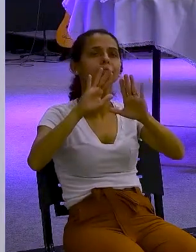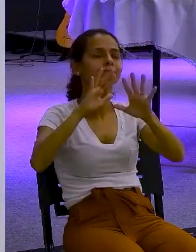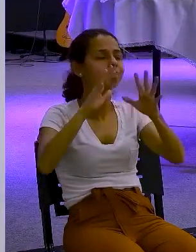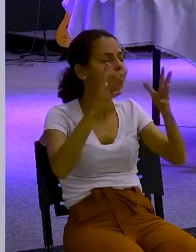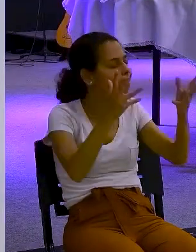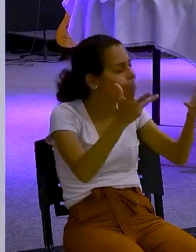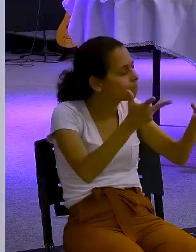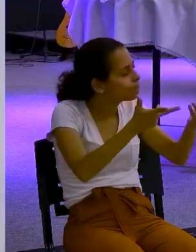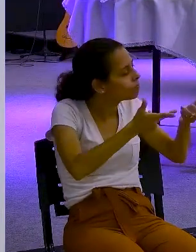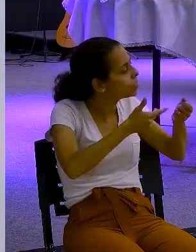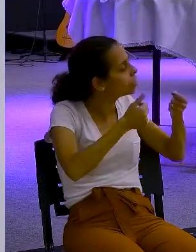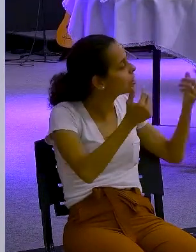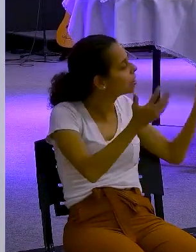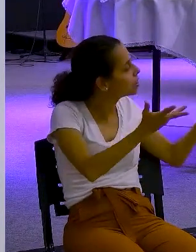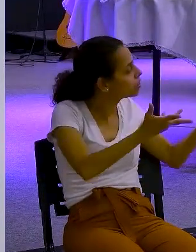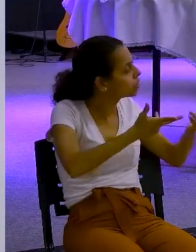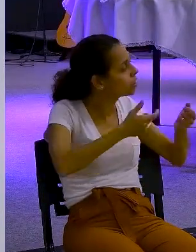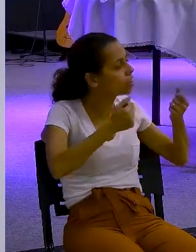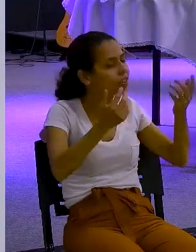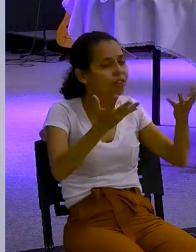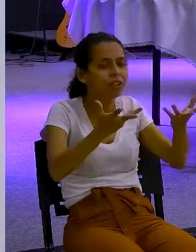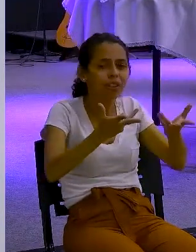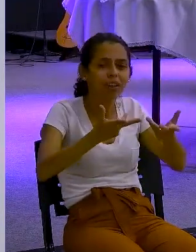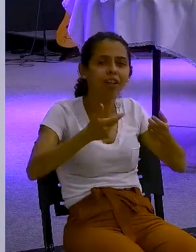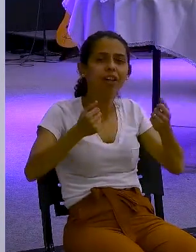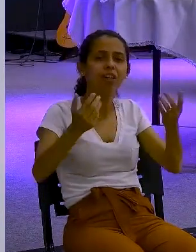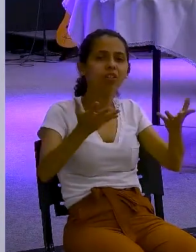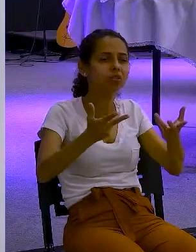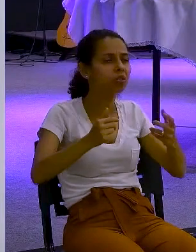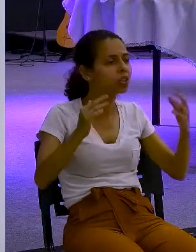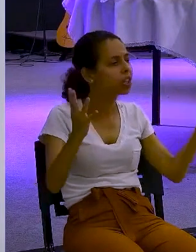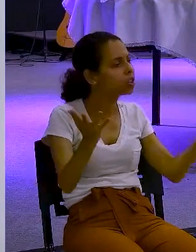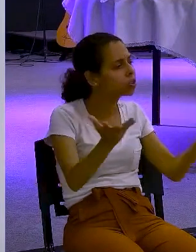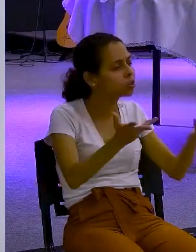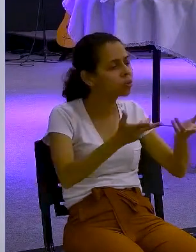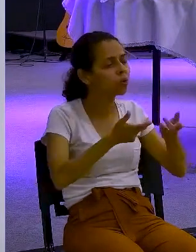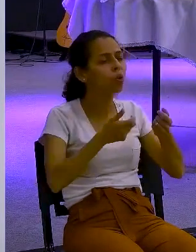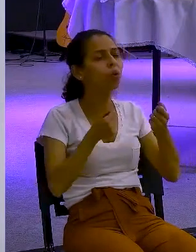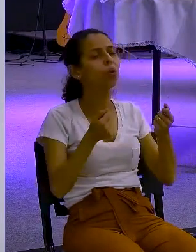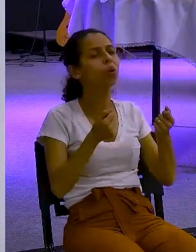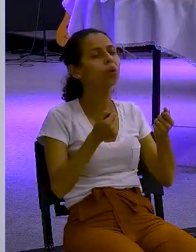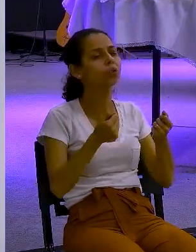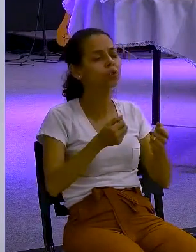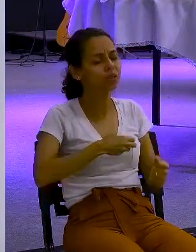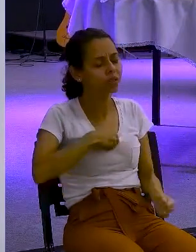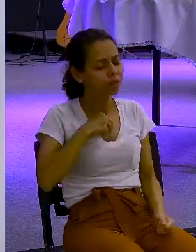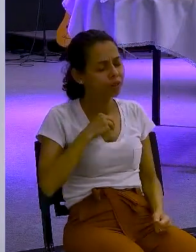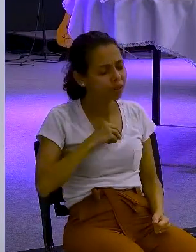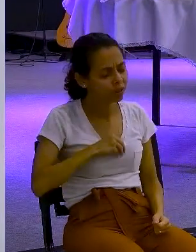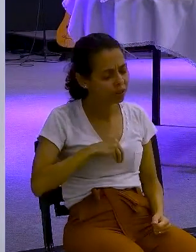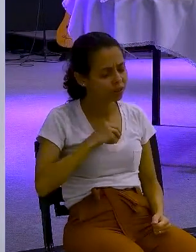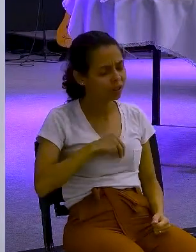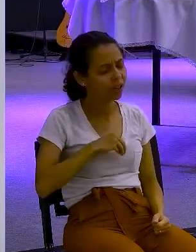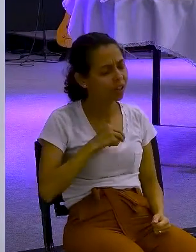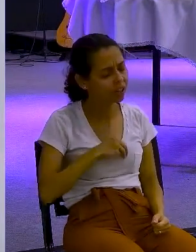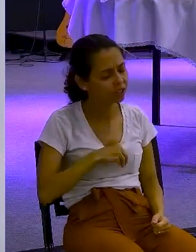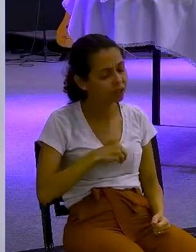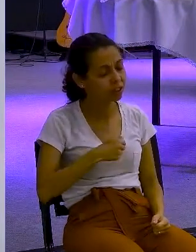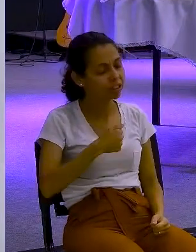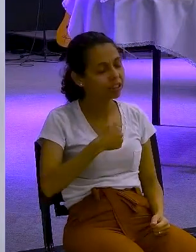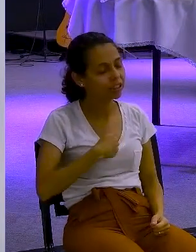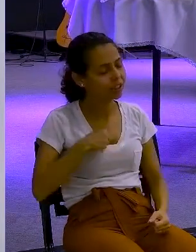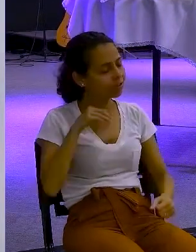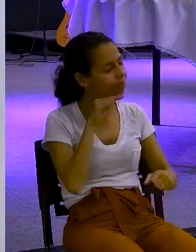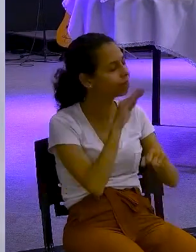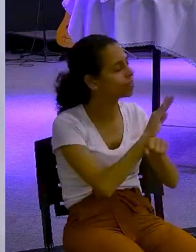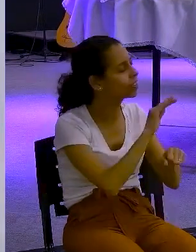você. Vinde a mim, todos vós que estáis cansados e sobrecarregados, e eu vos